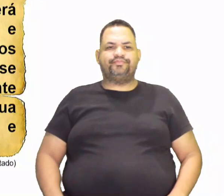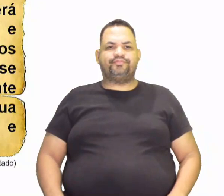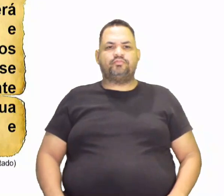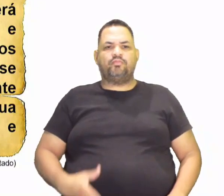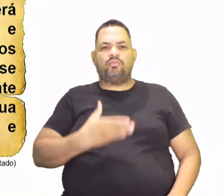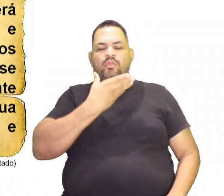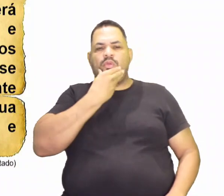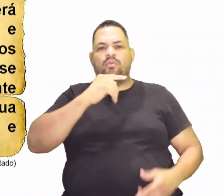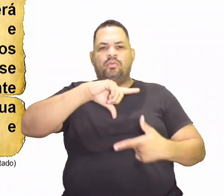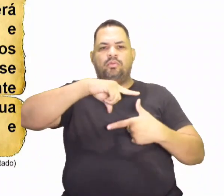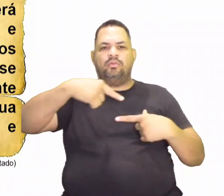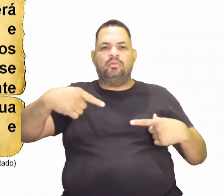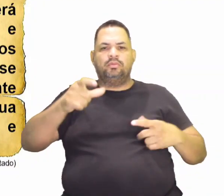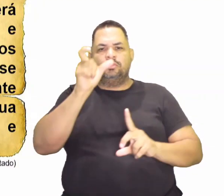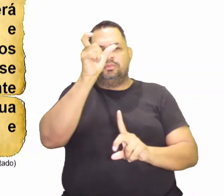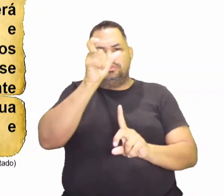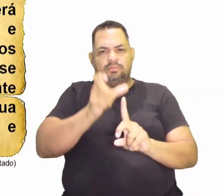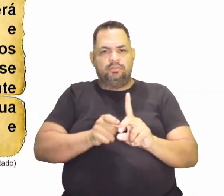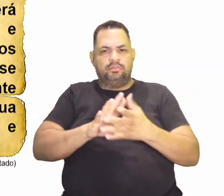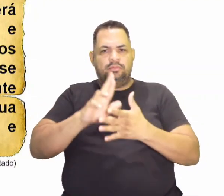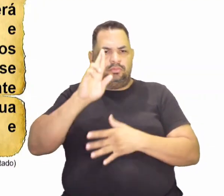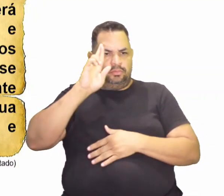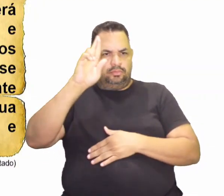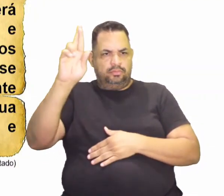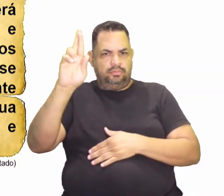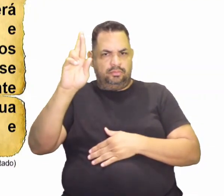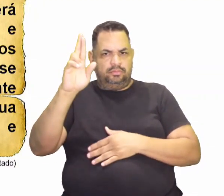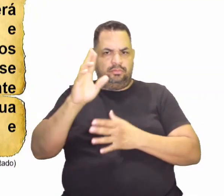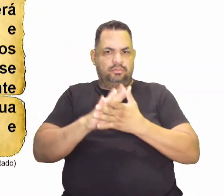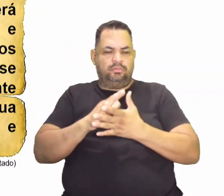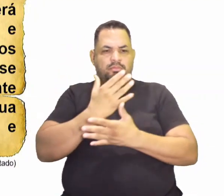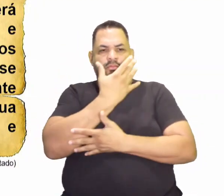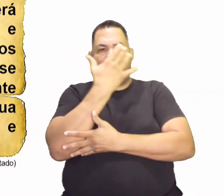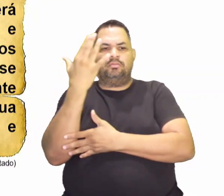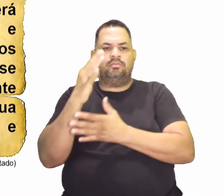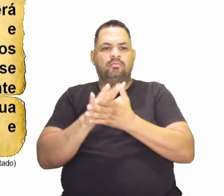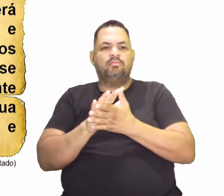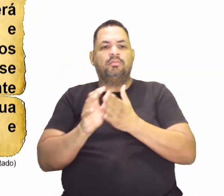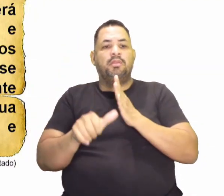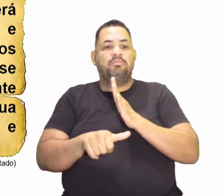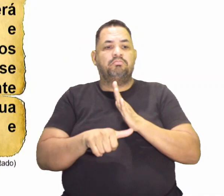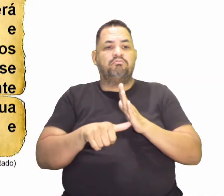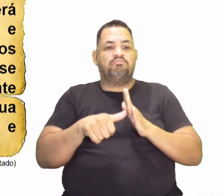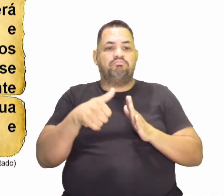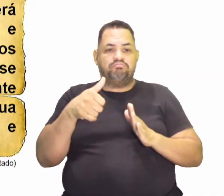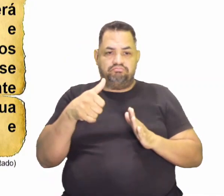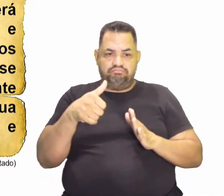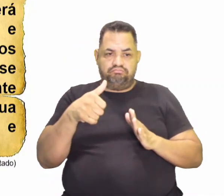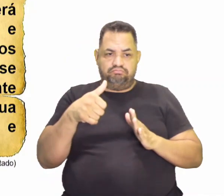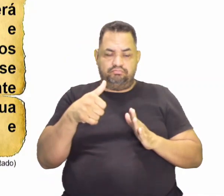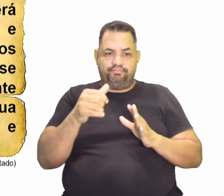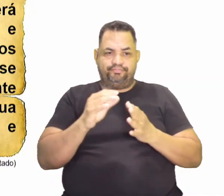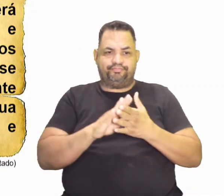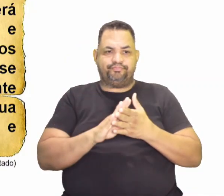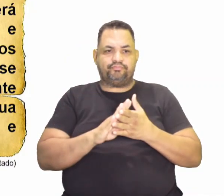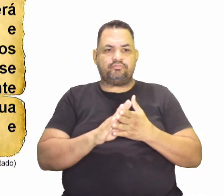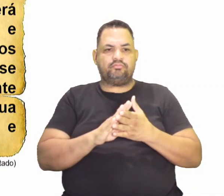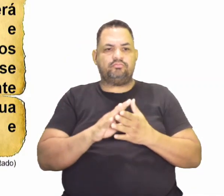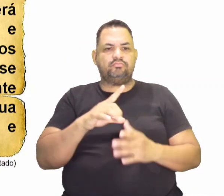O homem moderno, indivíduo e senhor da natureza. Pela primeira vez, aqui, bem nesse cantinho aqui